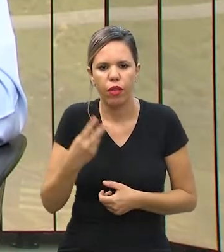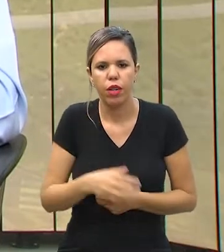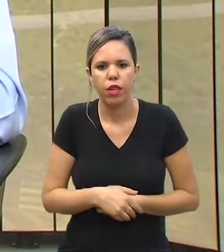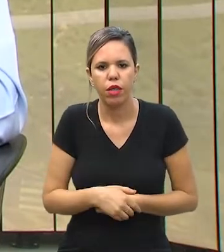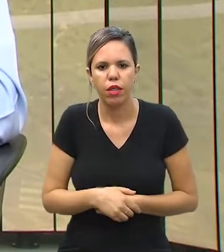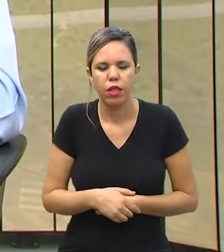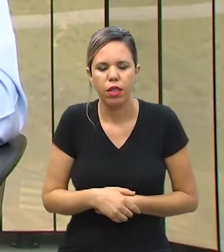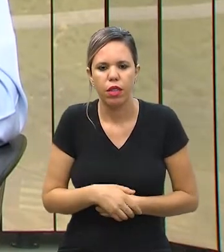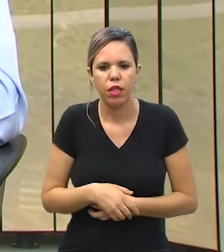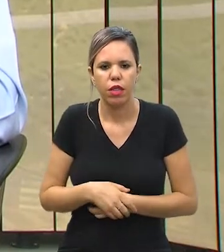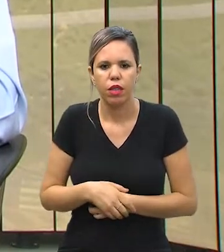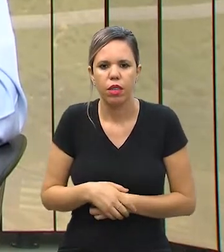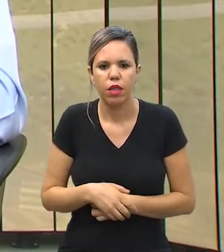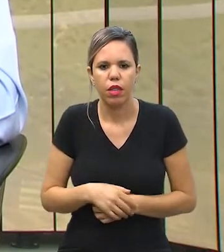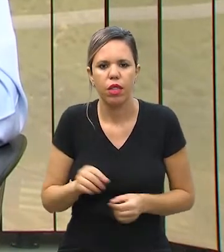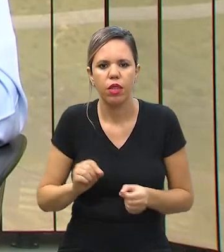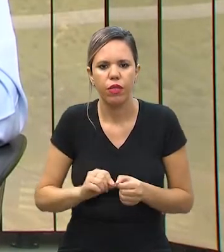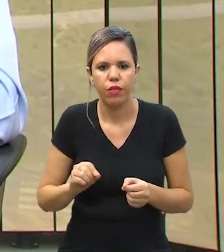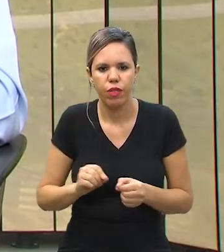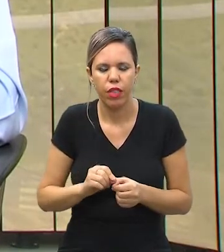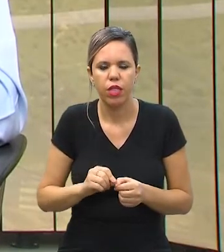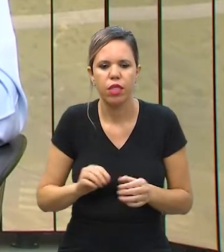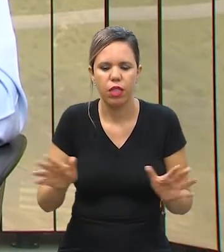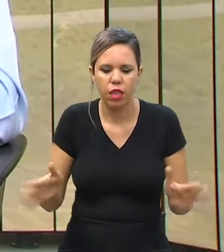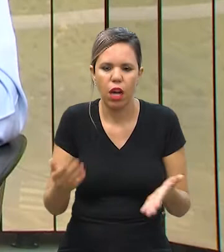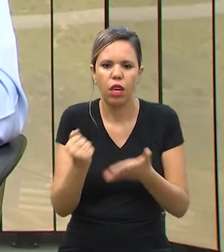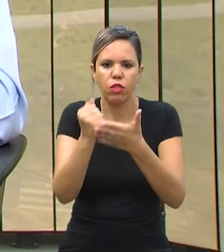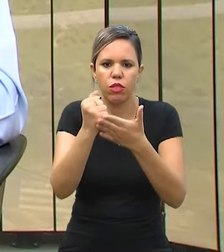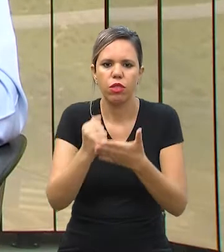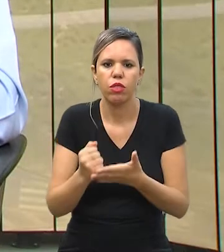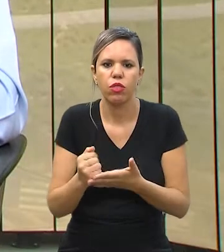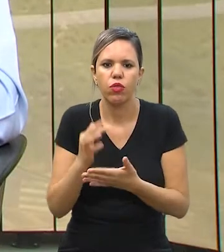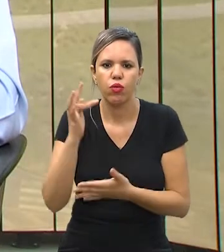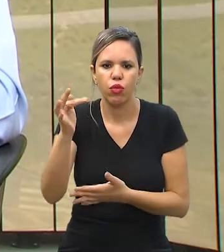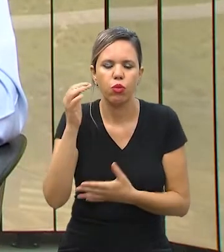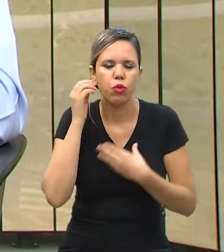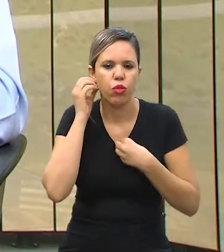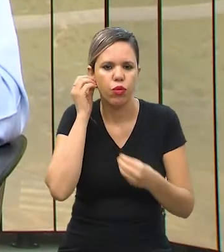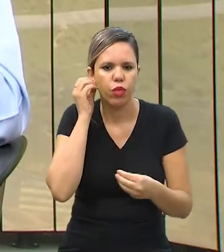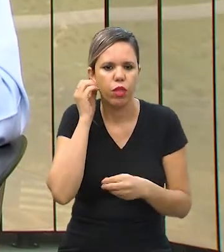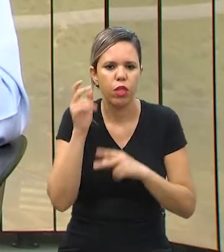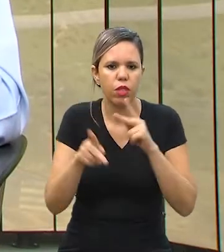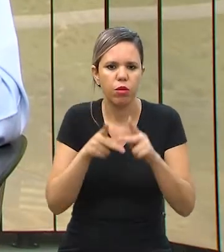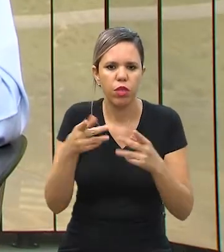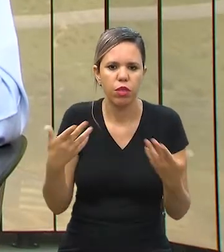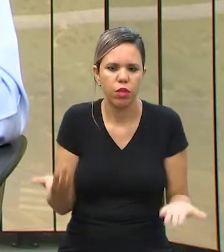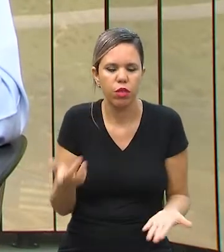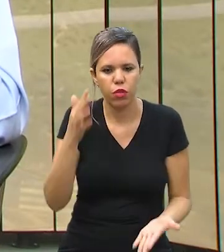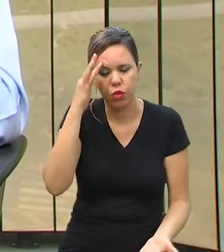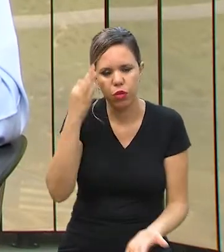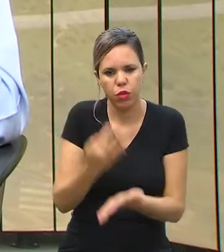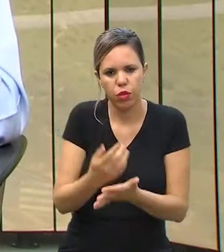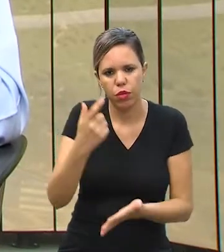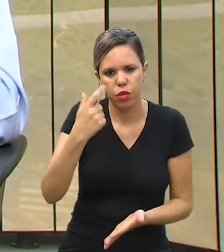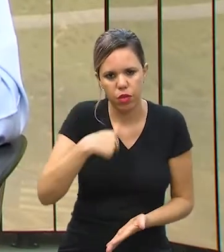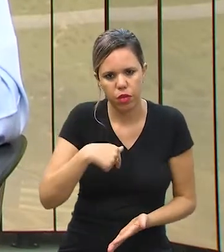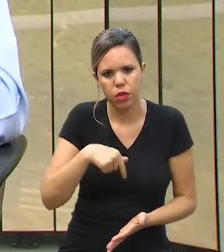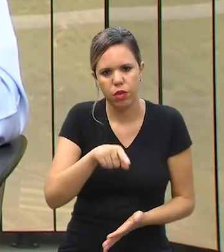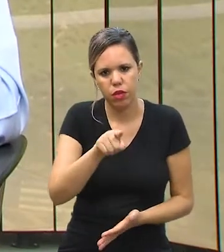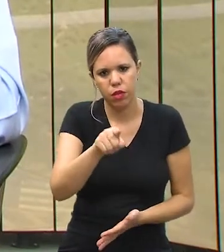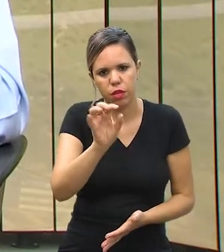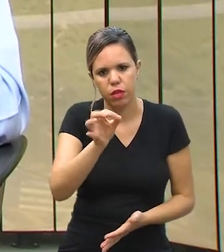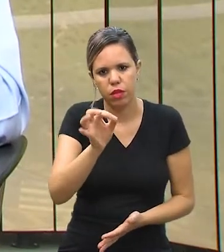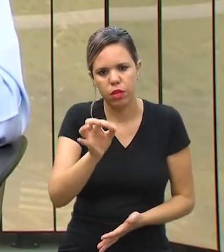vereador e o sonho meu é fazer uma diferença. Para amanhã ou depois, meus filhos, as pessoas que confiaram em mim, falar,